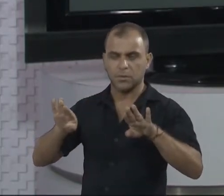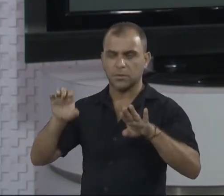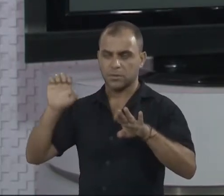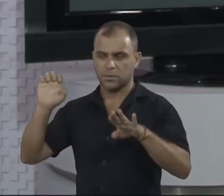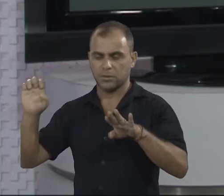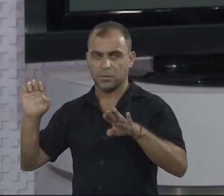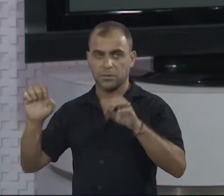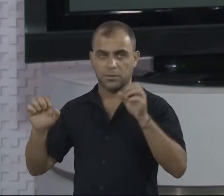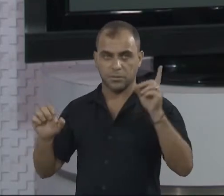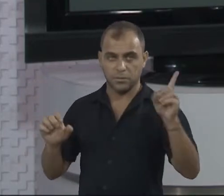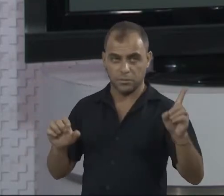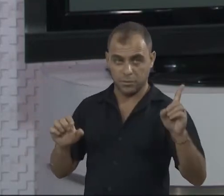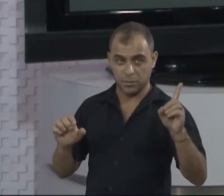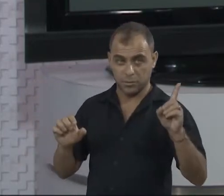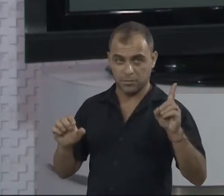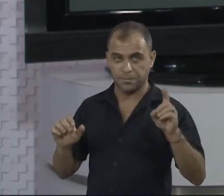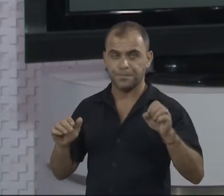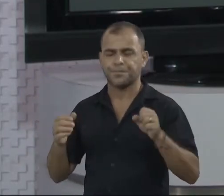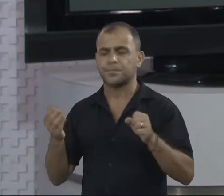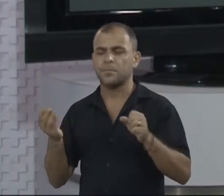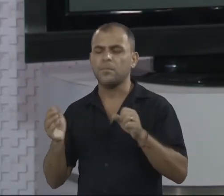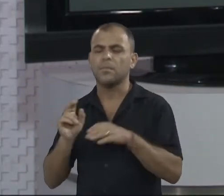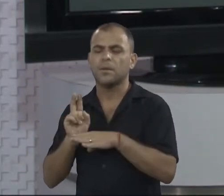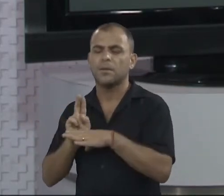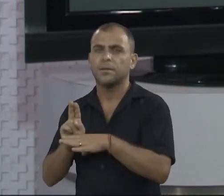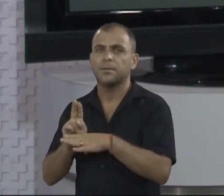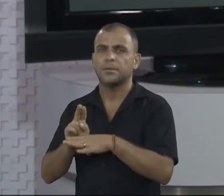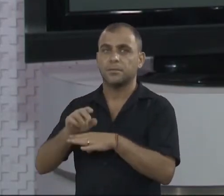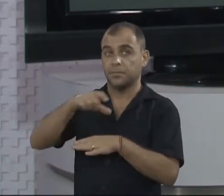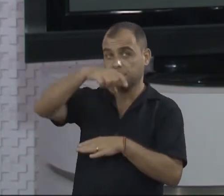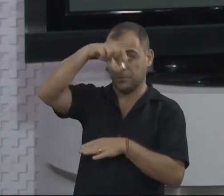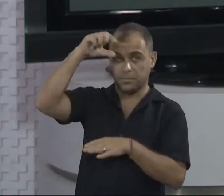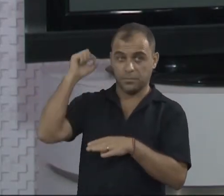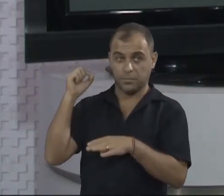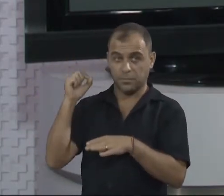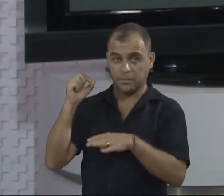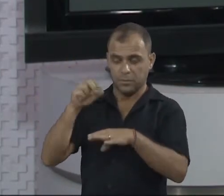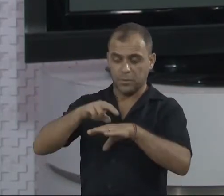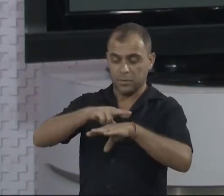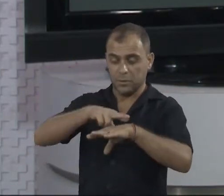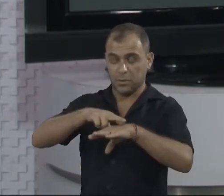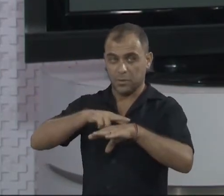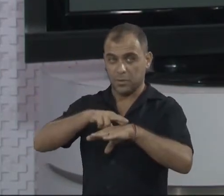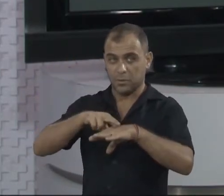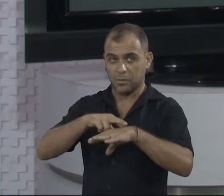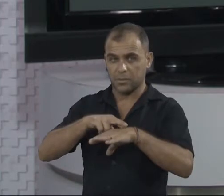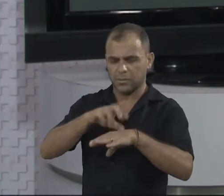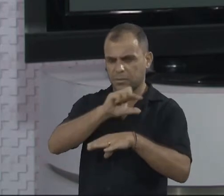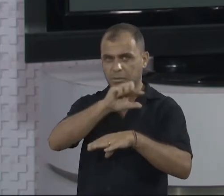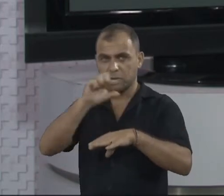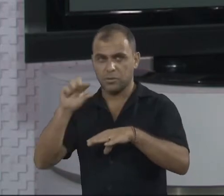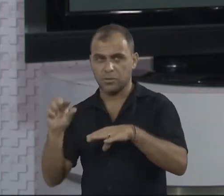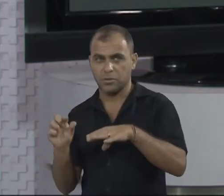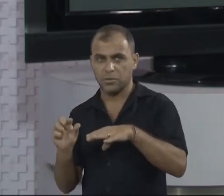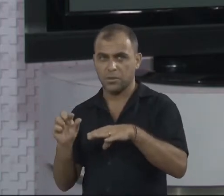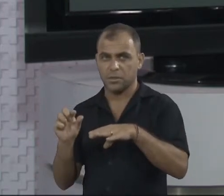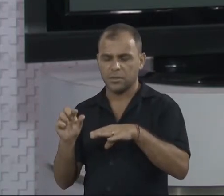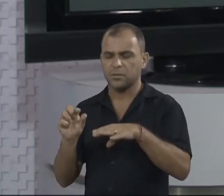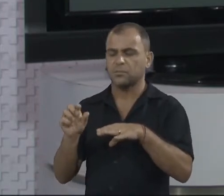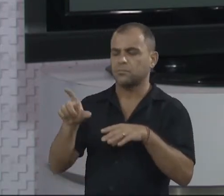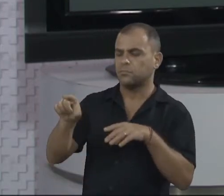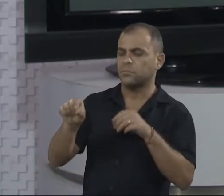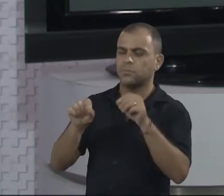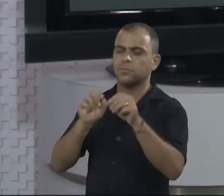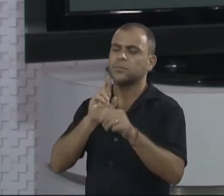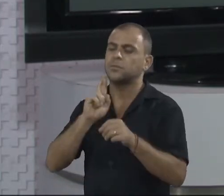esquerdo. E ele é encarregado, pessoal, essa parte rosa, de receber essas informações, como eu falei, analisar e gerar